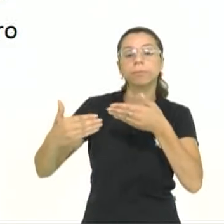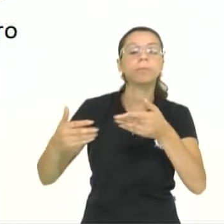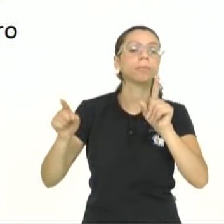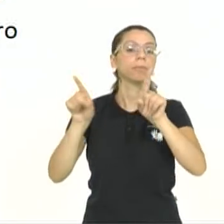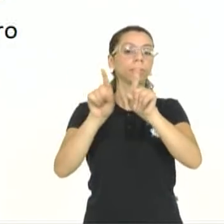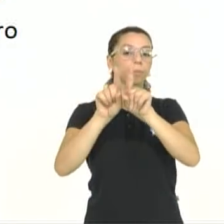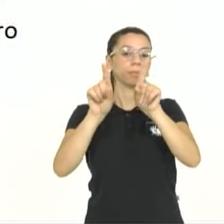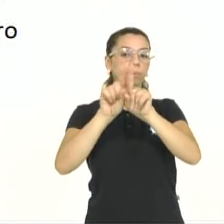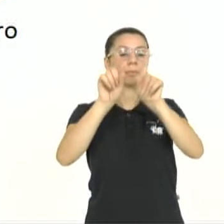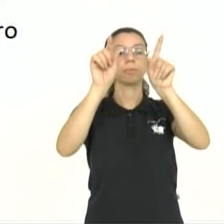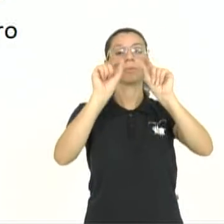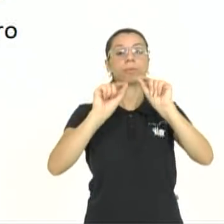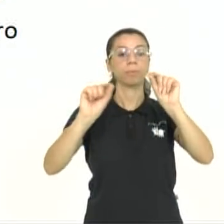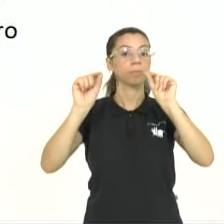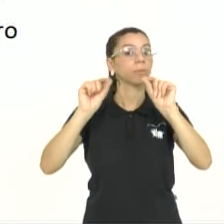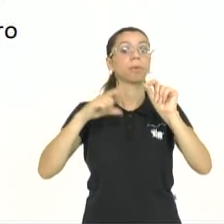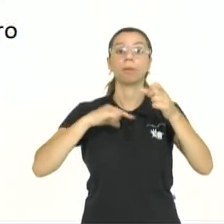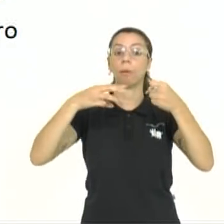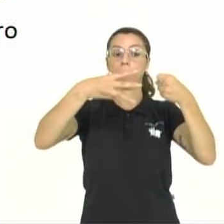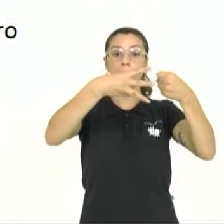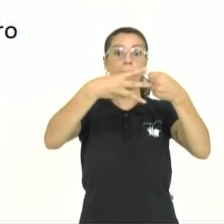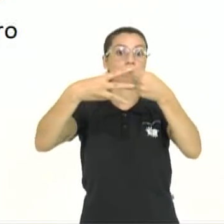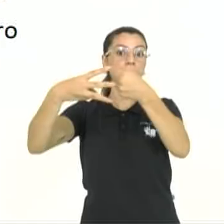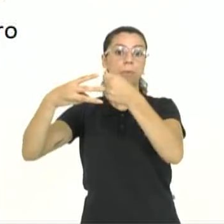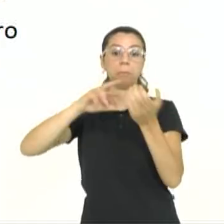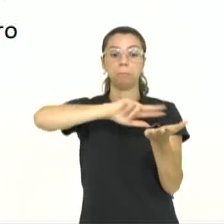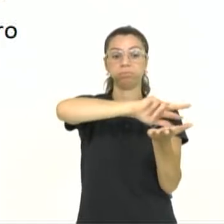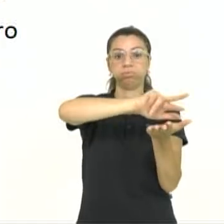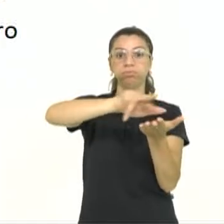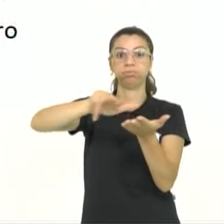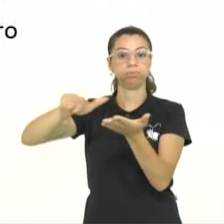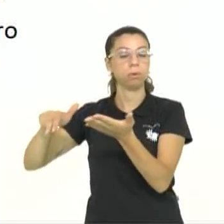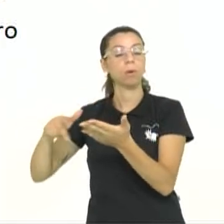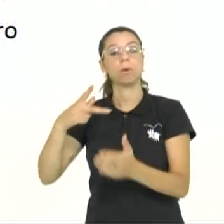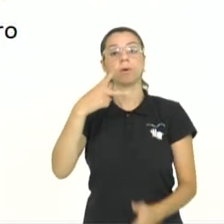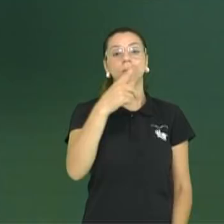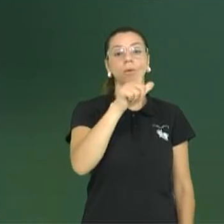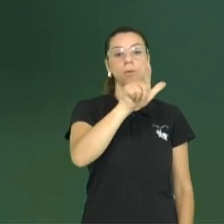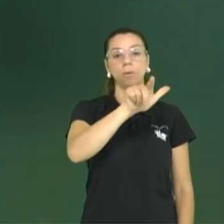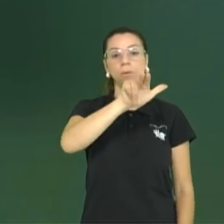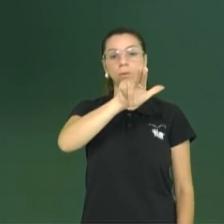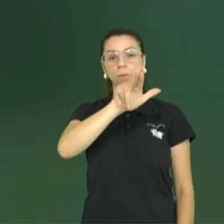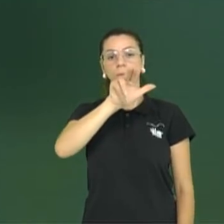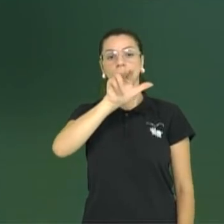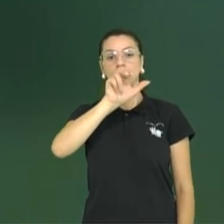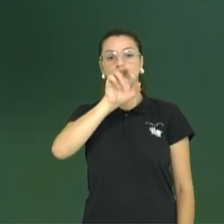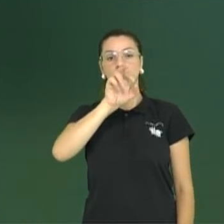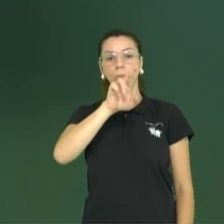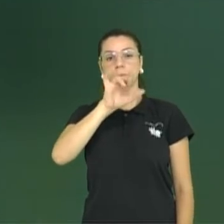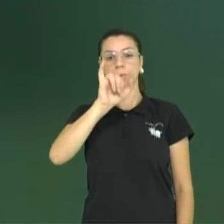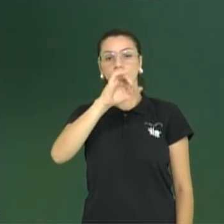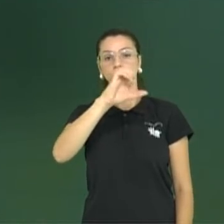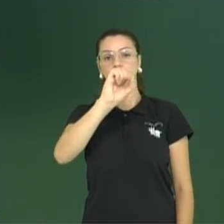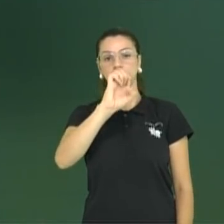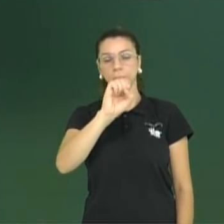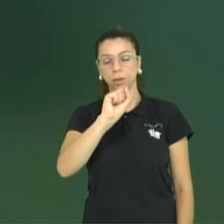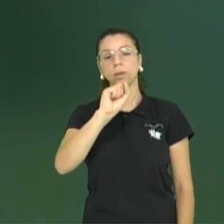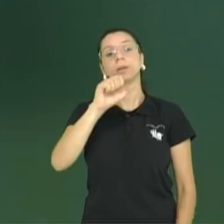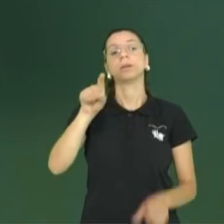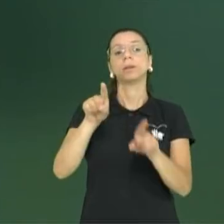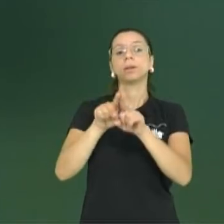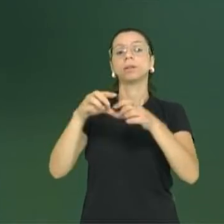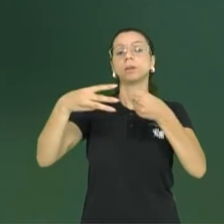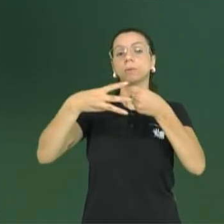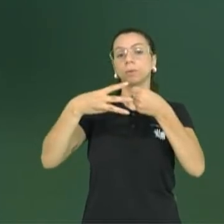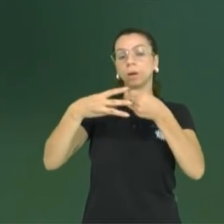formados por muitas células, pluricelulares ou multicelulares. Então eu trago aqui para